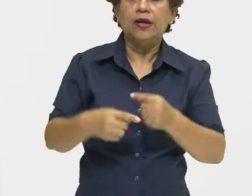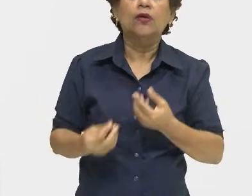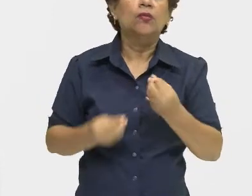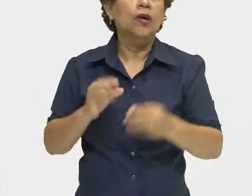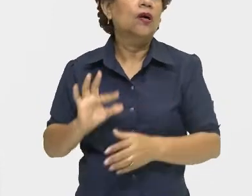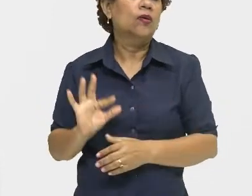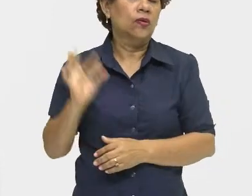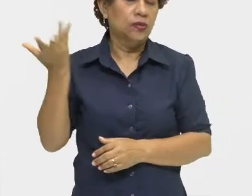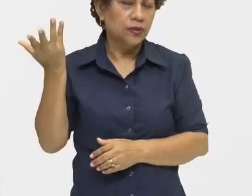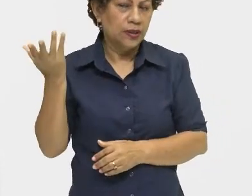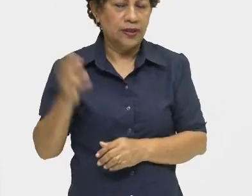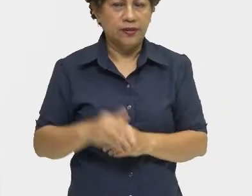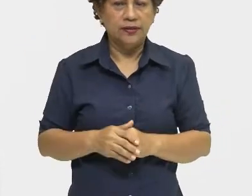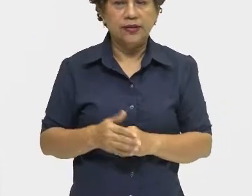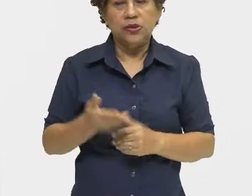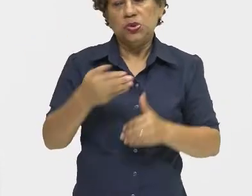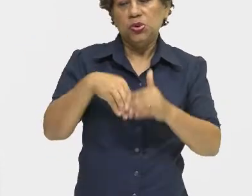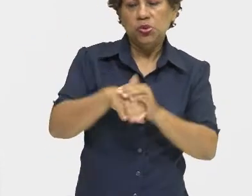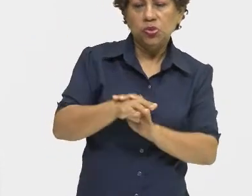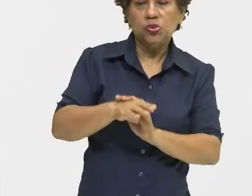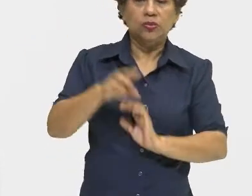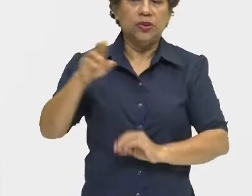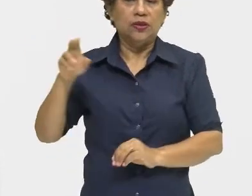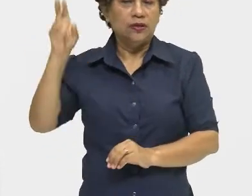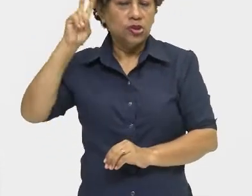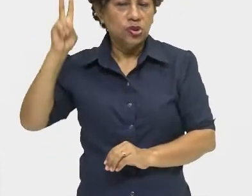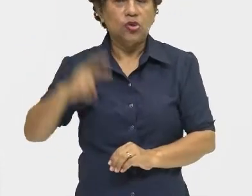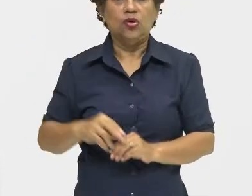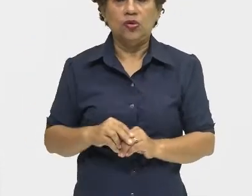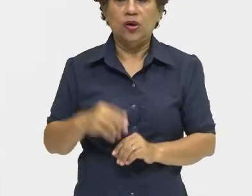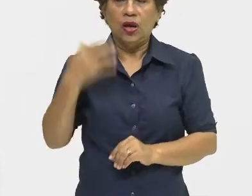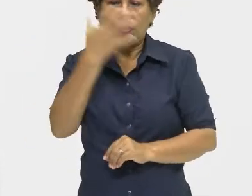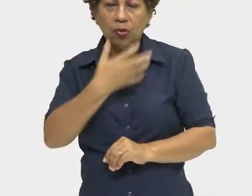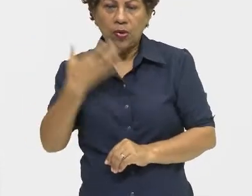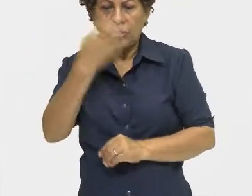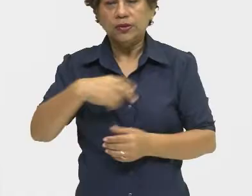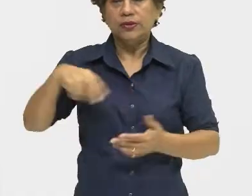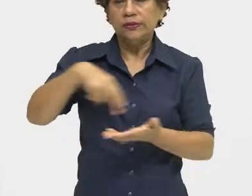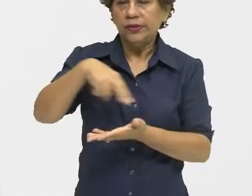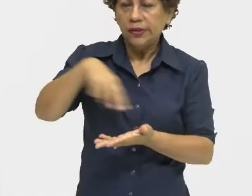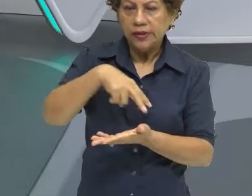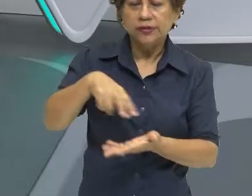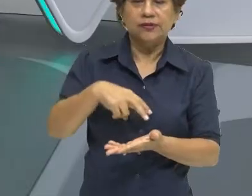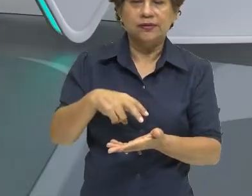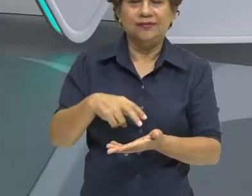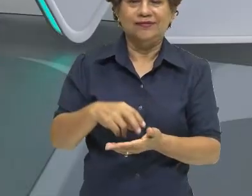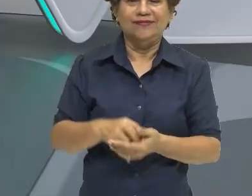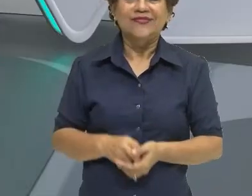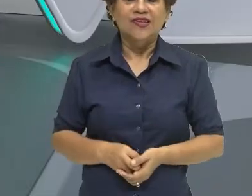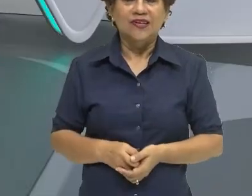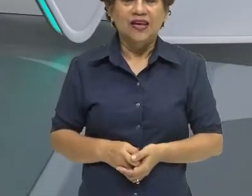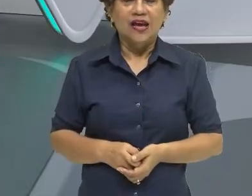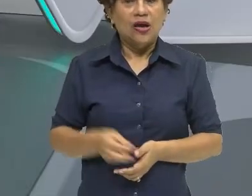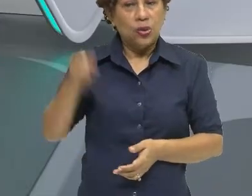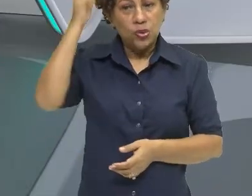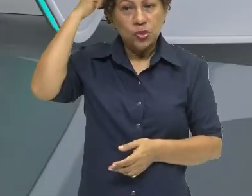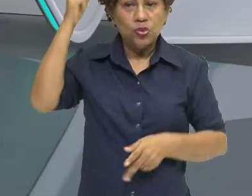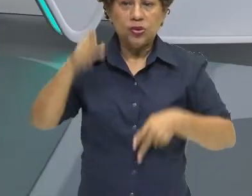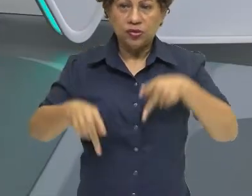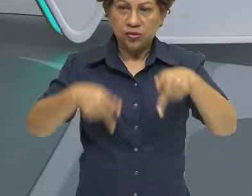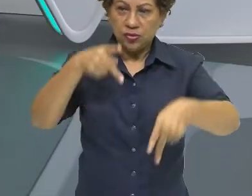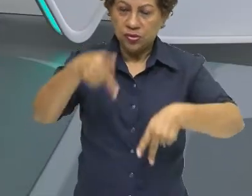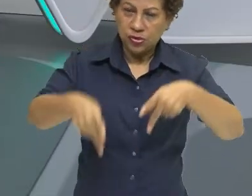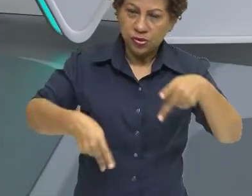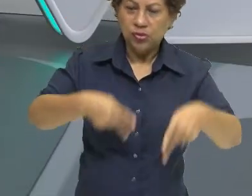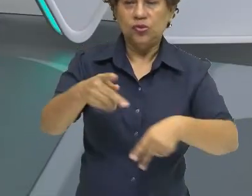formas, né? Costumes, histórias, músicas, danças, as manifestações de um povo. Então, a gente